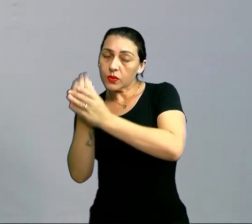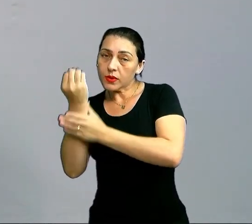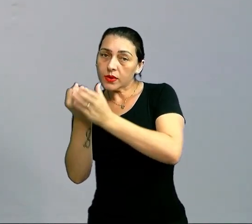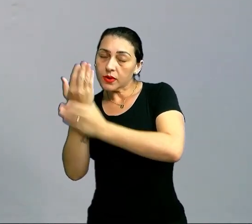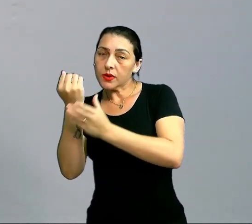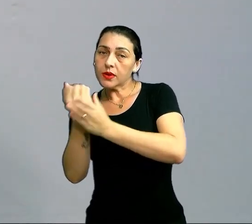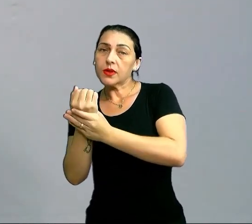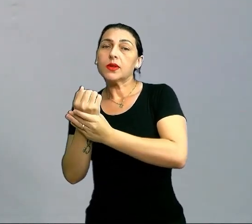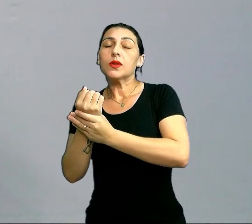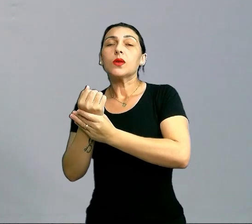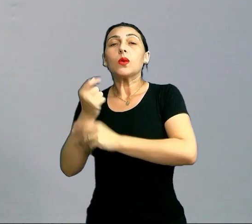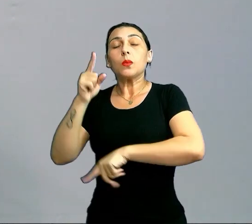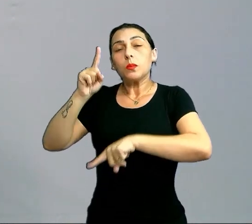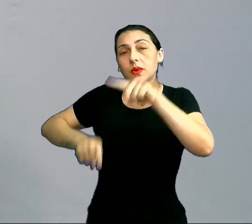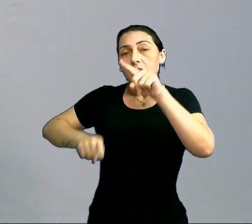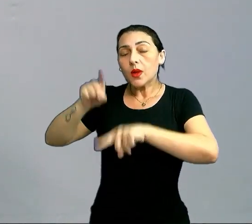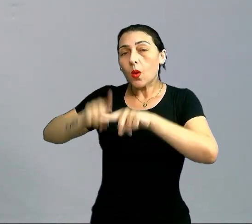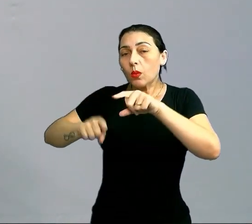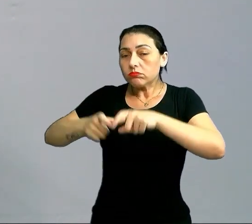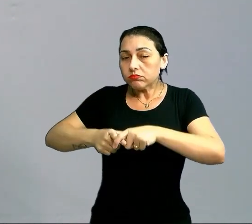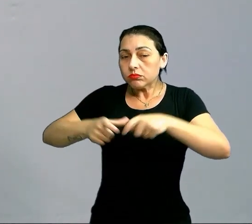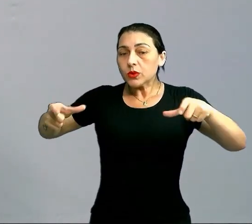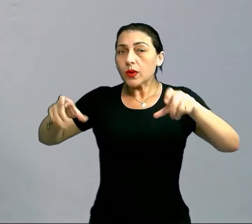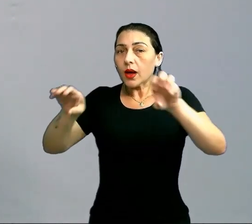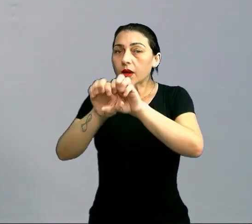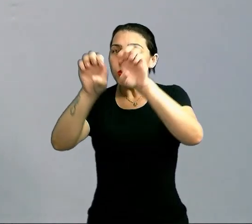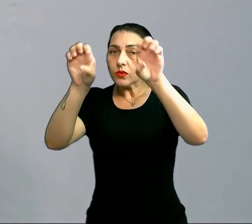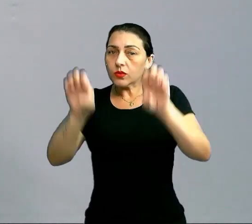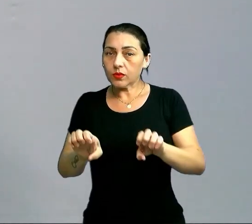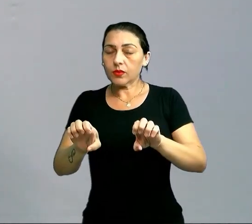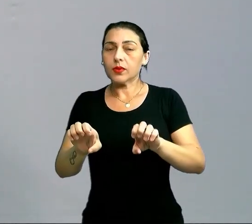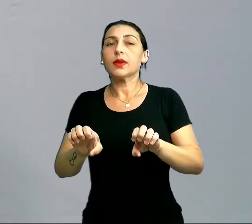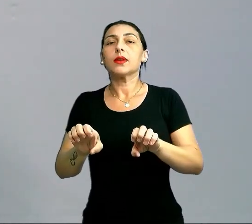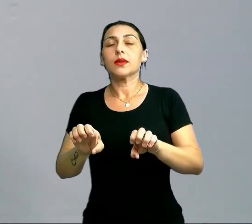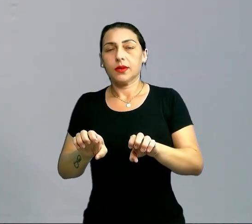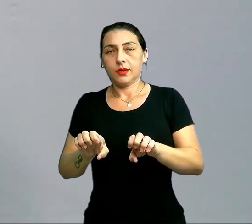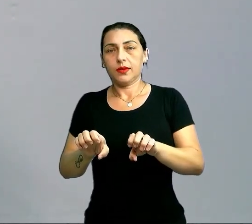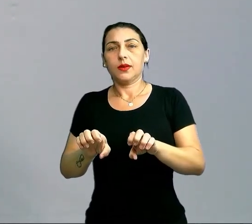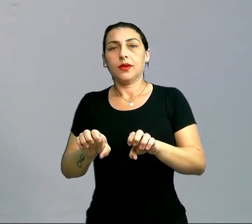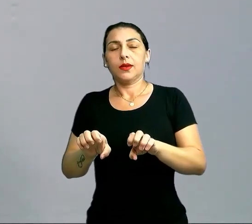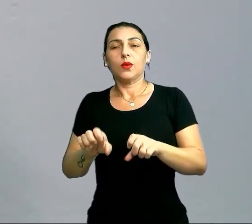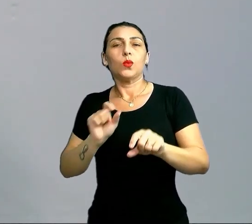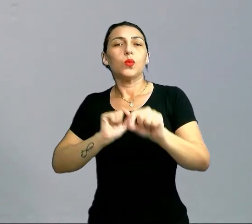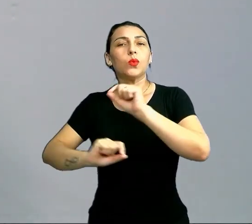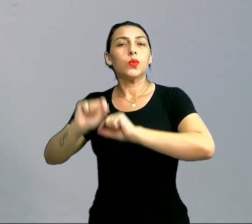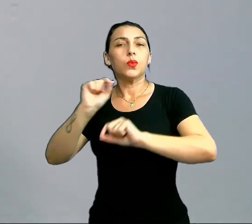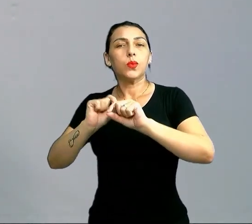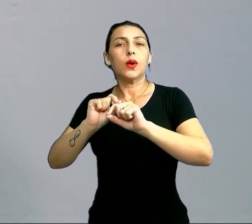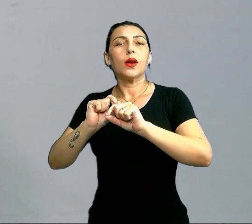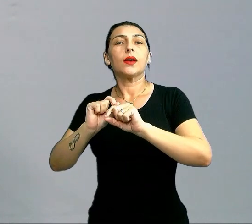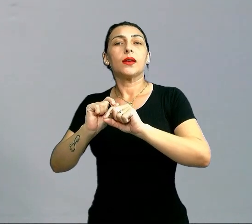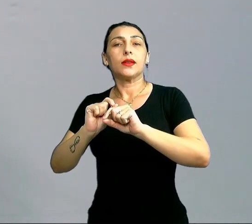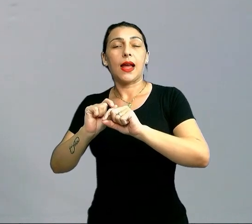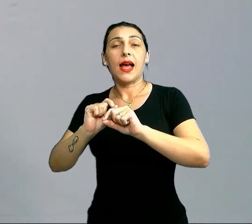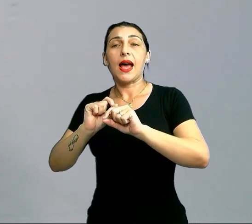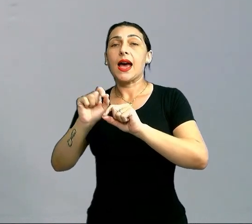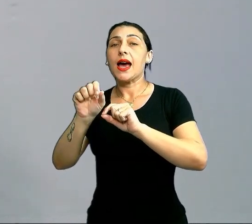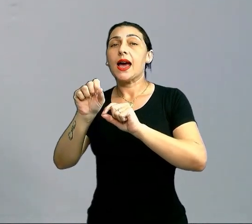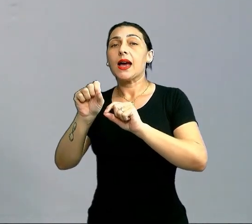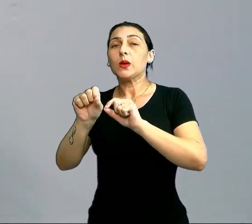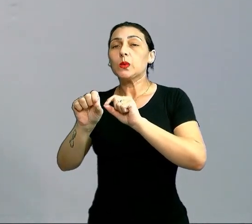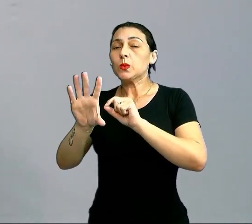produzir uma matéria ou aumentar sua estrutura. Então, é o ato da composição, da